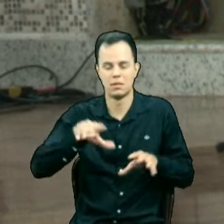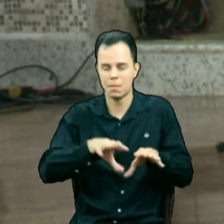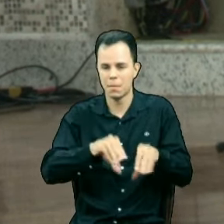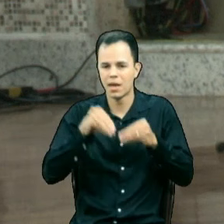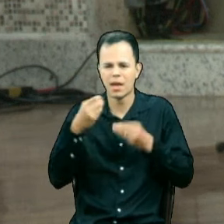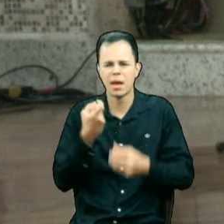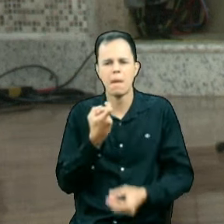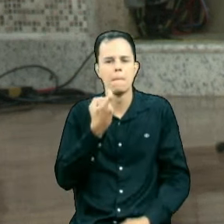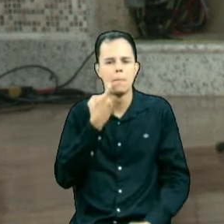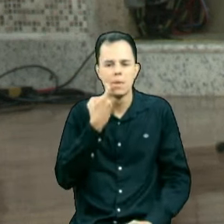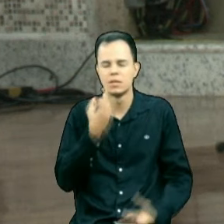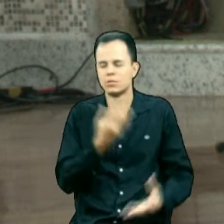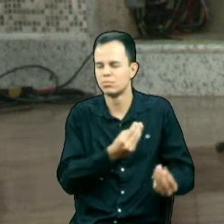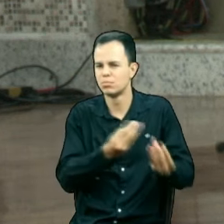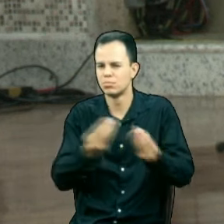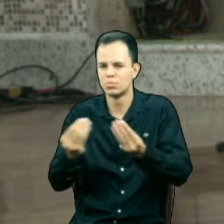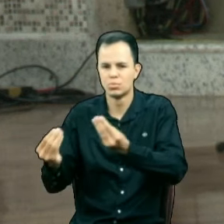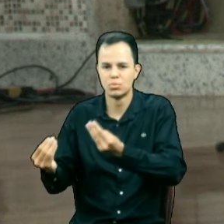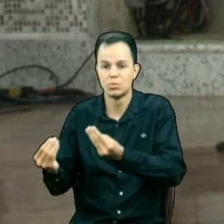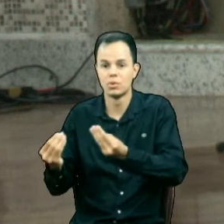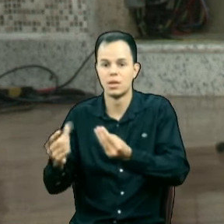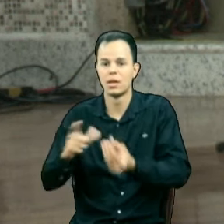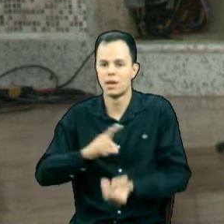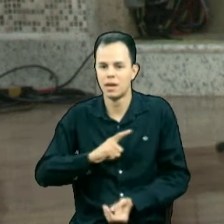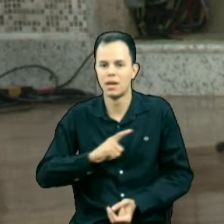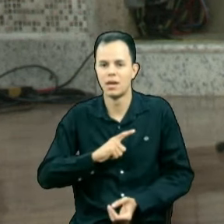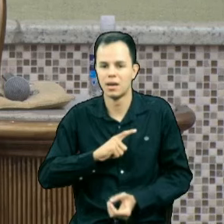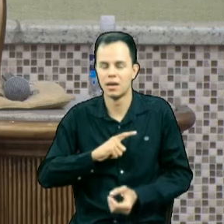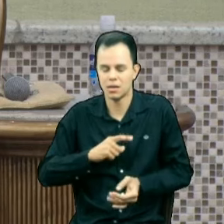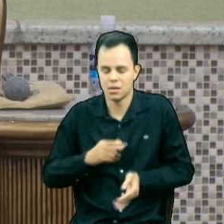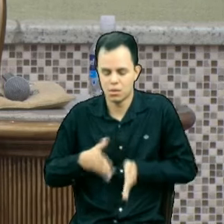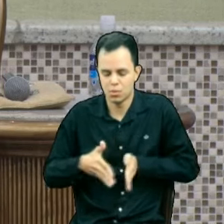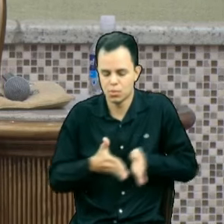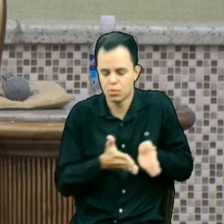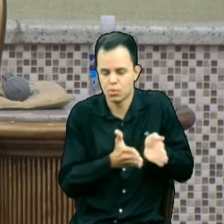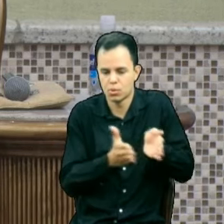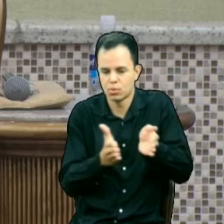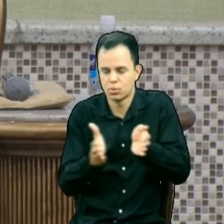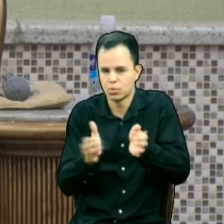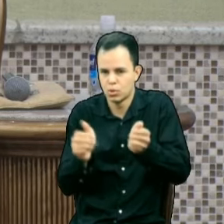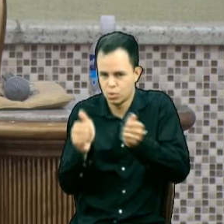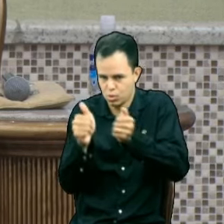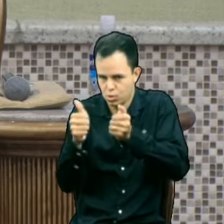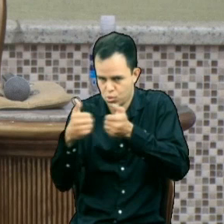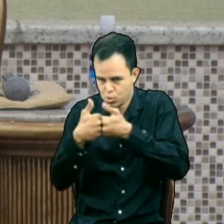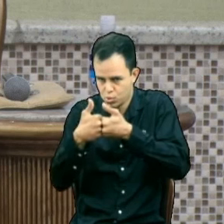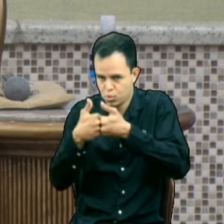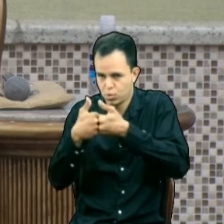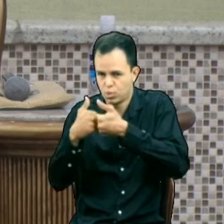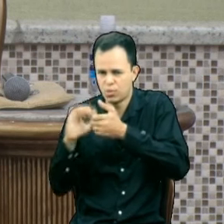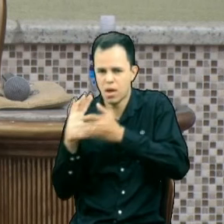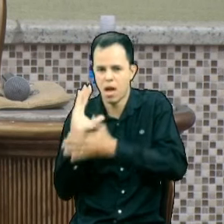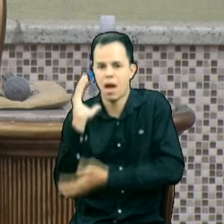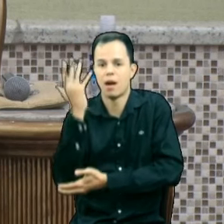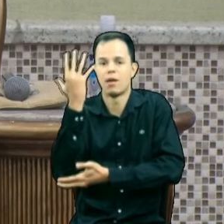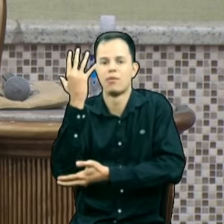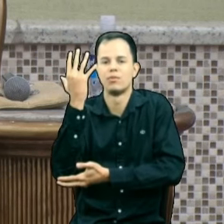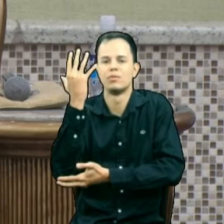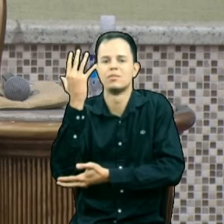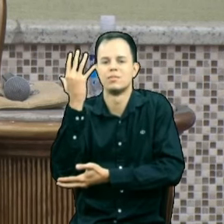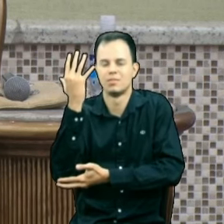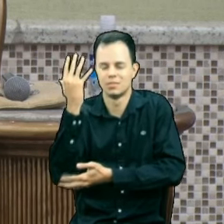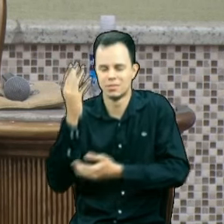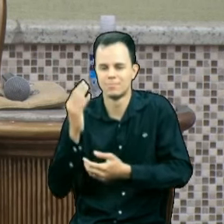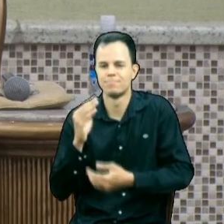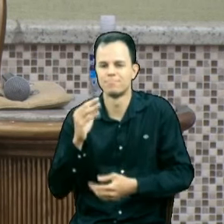Rio daquele Ribeiro vai nascer muitas árvores o que vai servir para saúde das Nações as